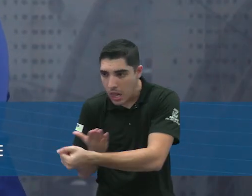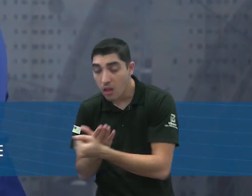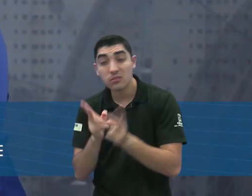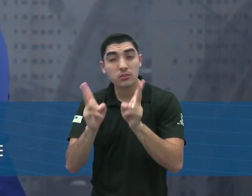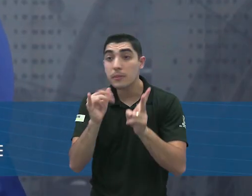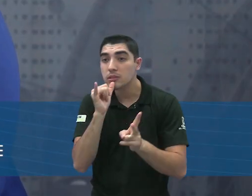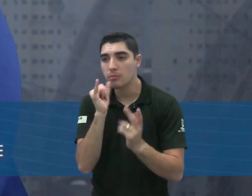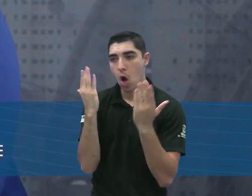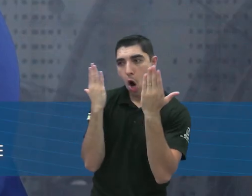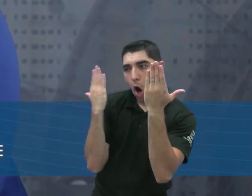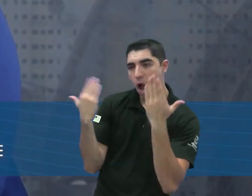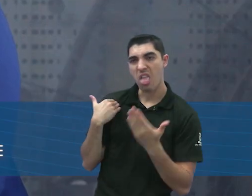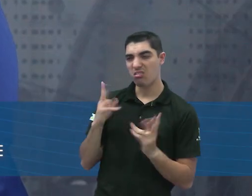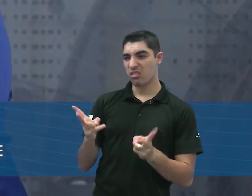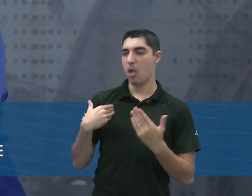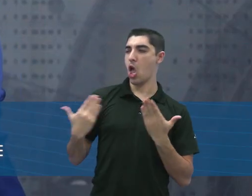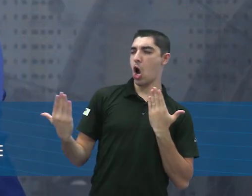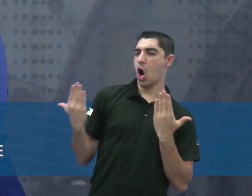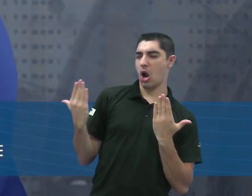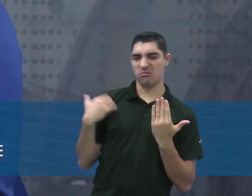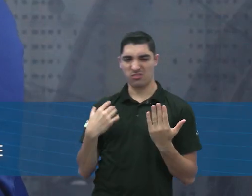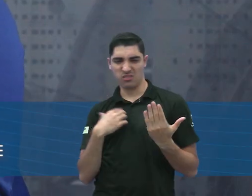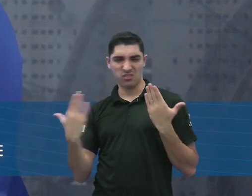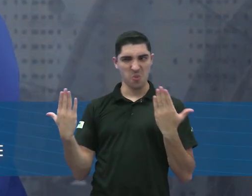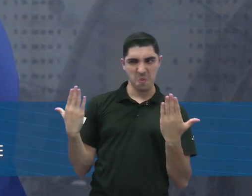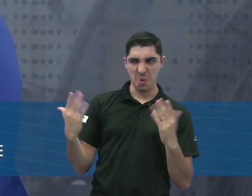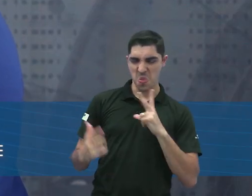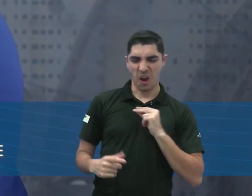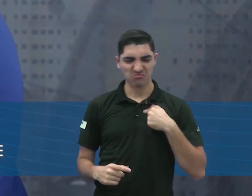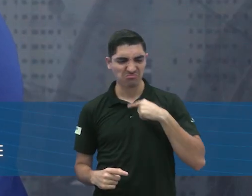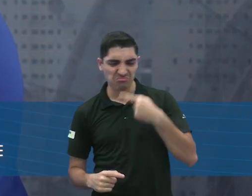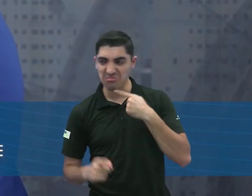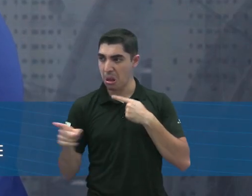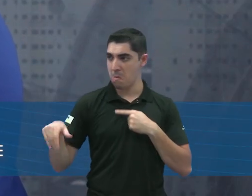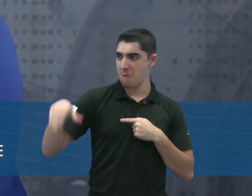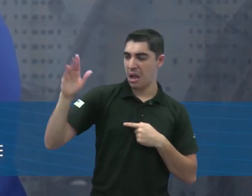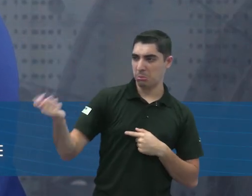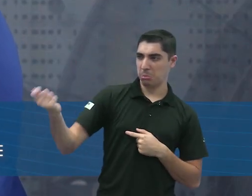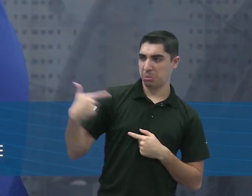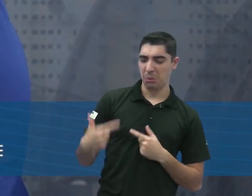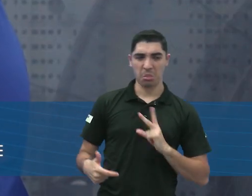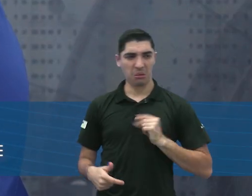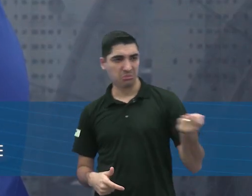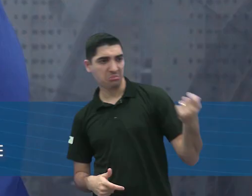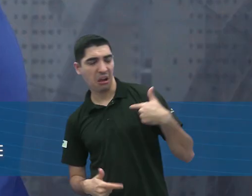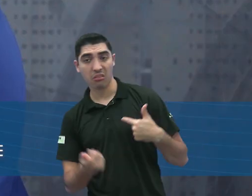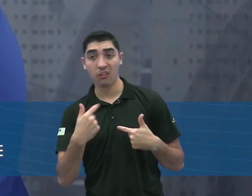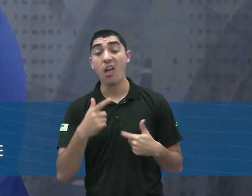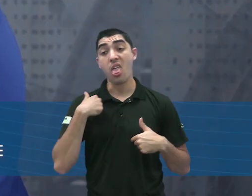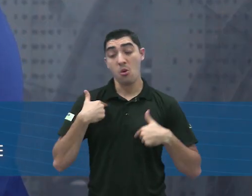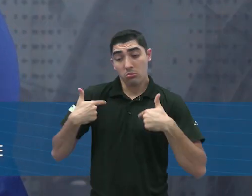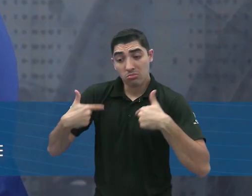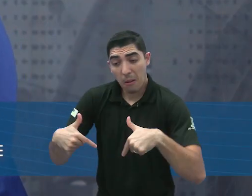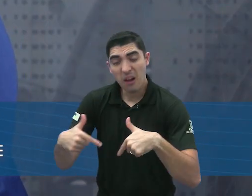da comparação, né? Parece que eu não estou tendo aquela entrega do meu trabalho, né? O suficiente. Às vezes eu estou num trabalho, mas que